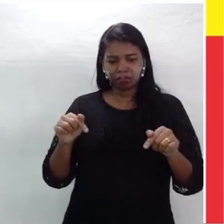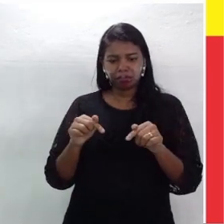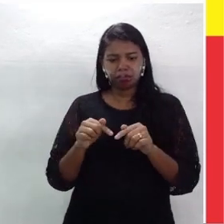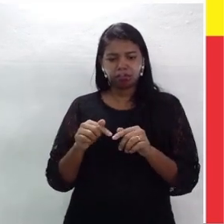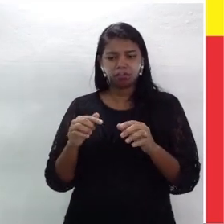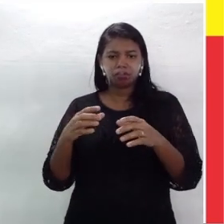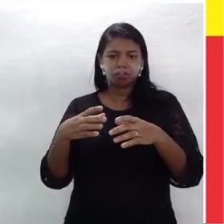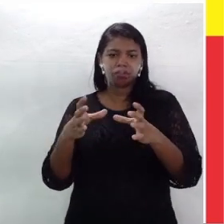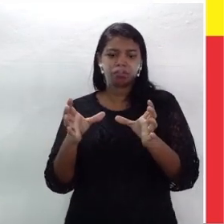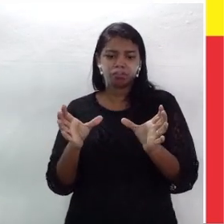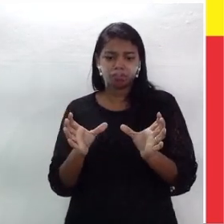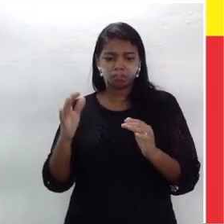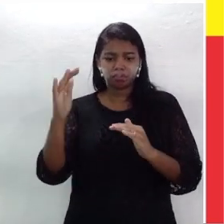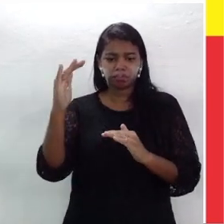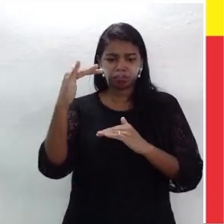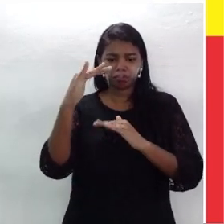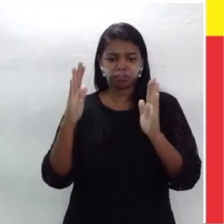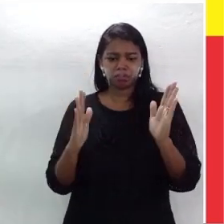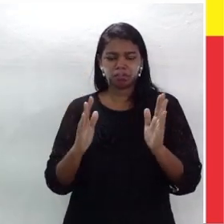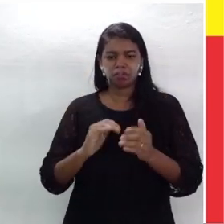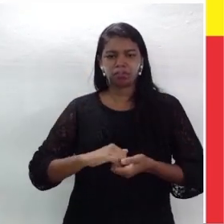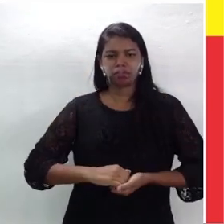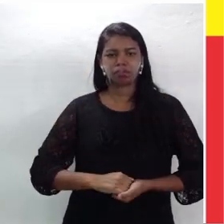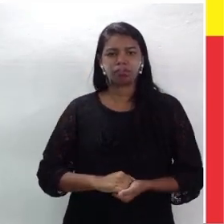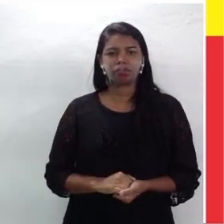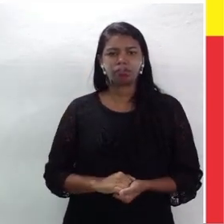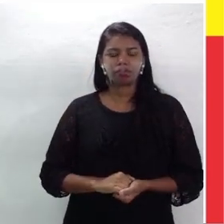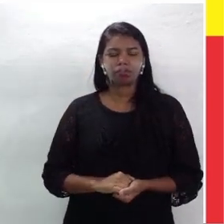cujo formato é um bloco retangular.